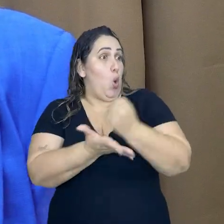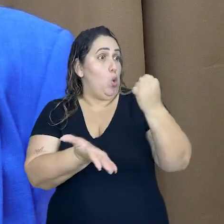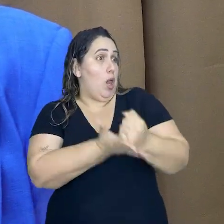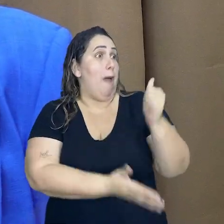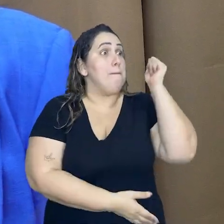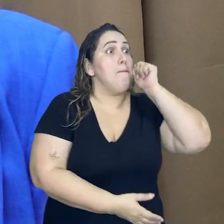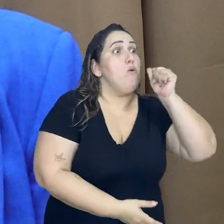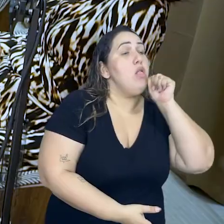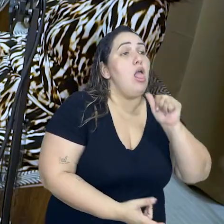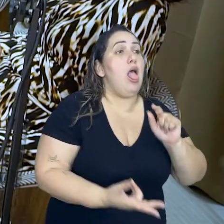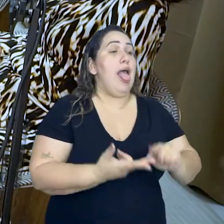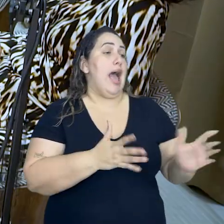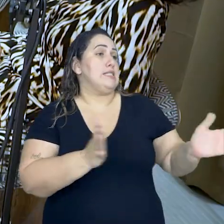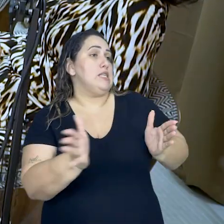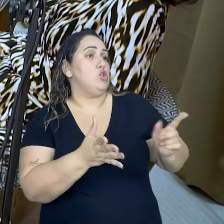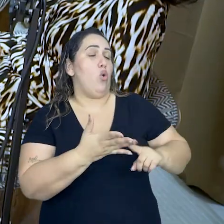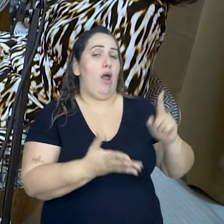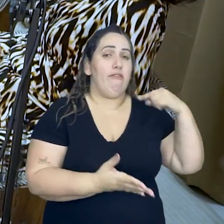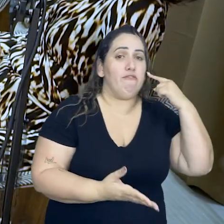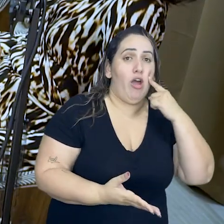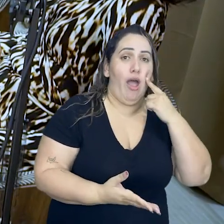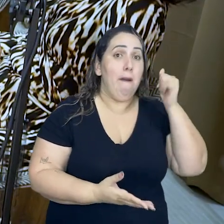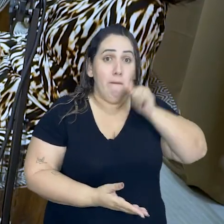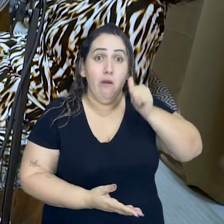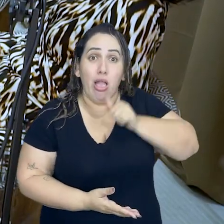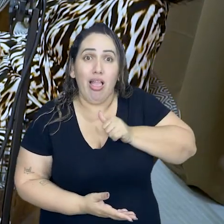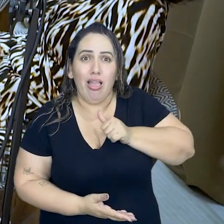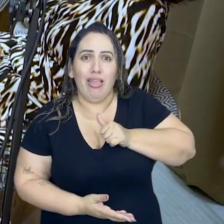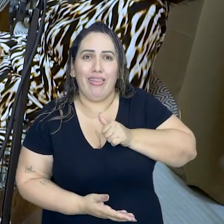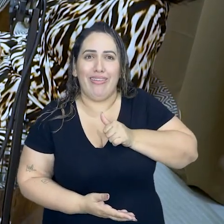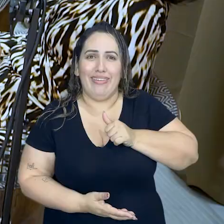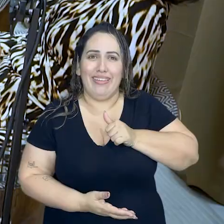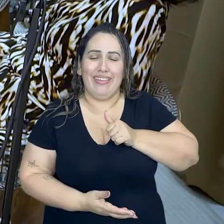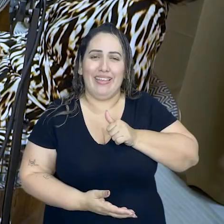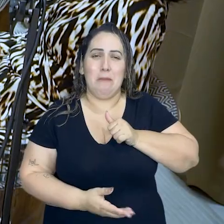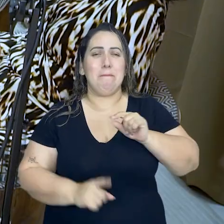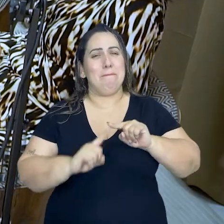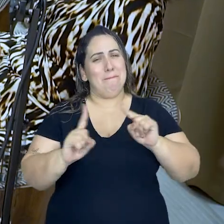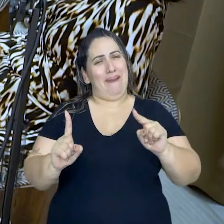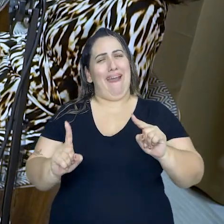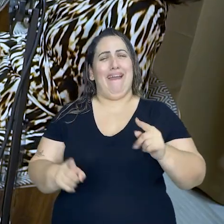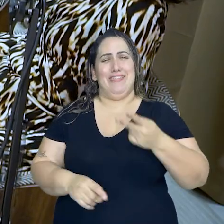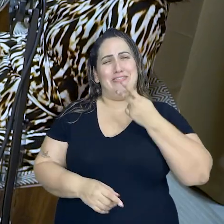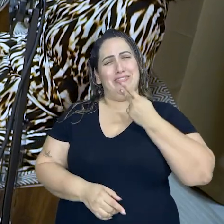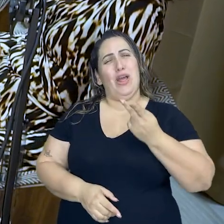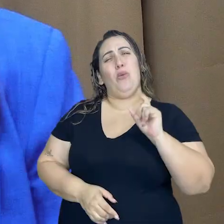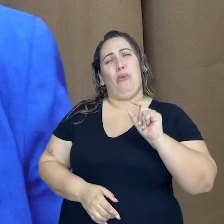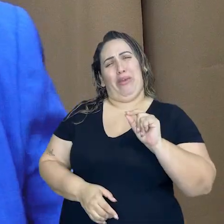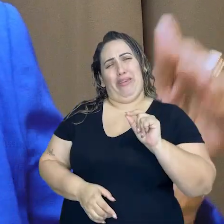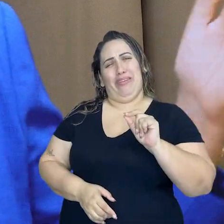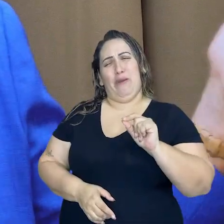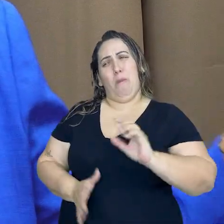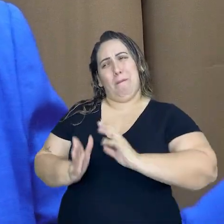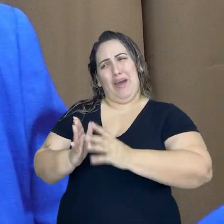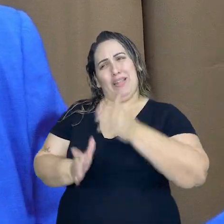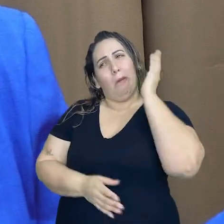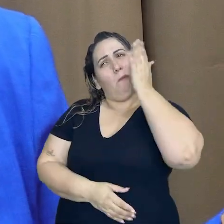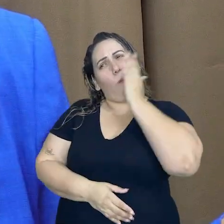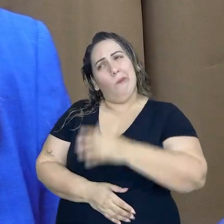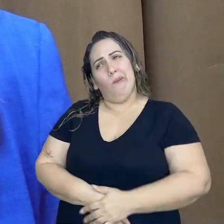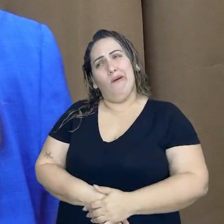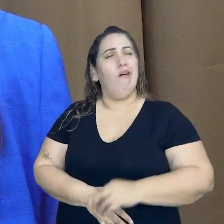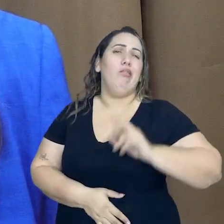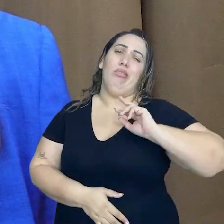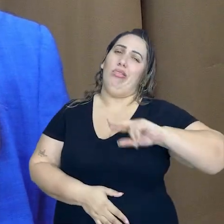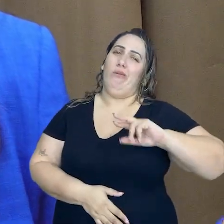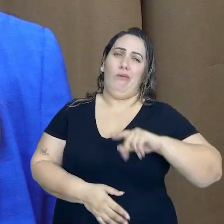assim... Vamos combinar, eles não são bobos, eles sabem que não estão cumprindo. Então, no que ela